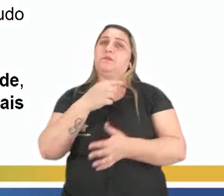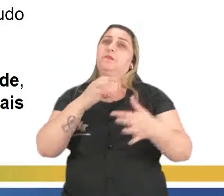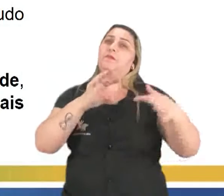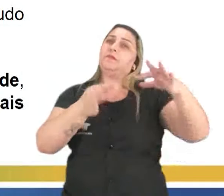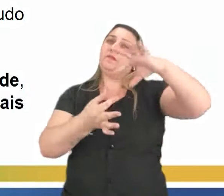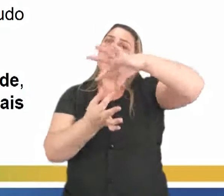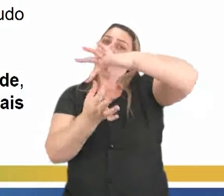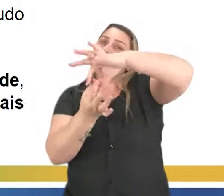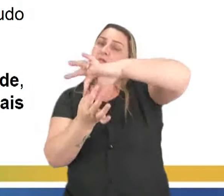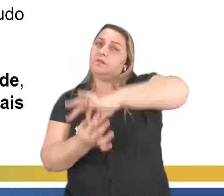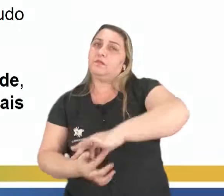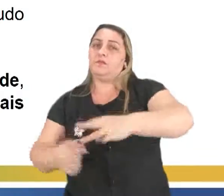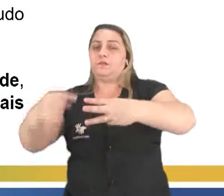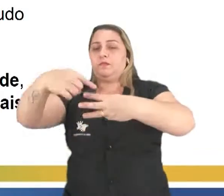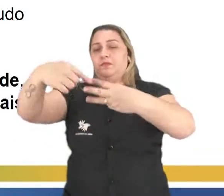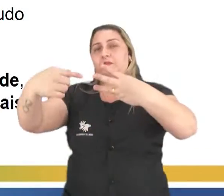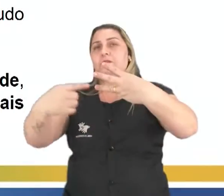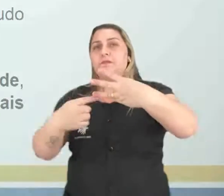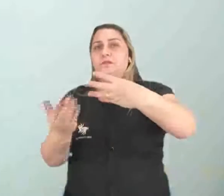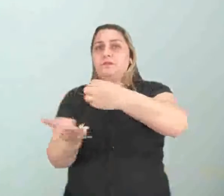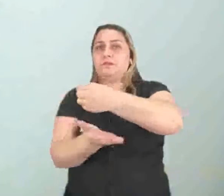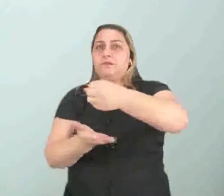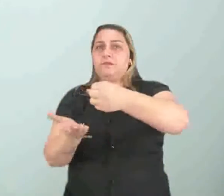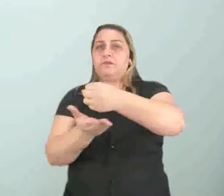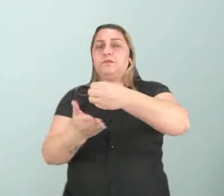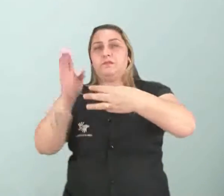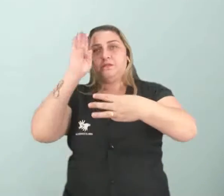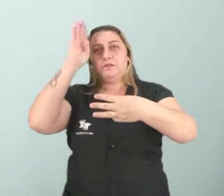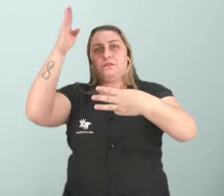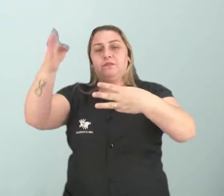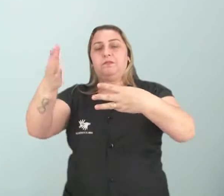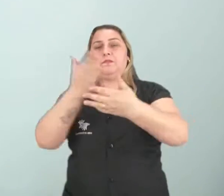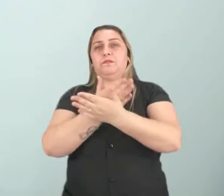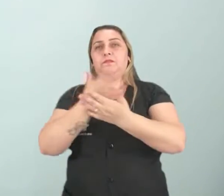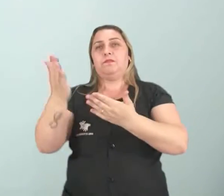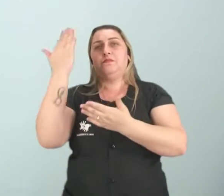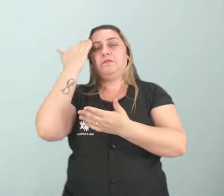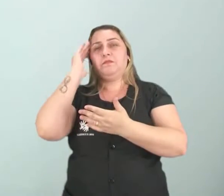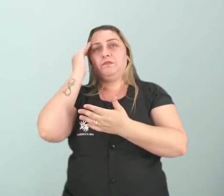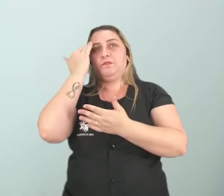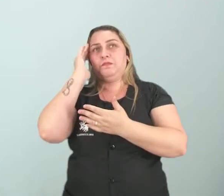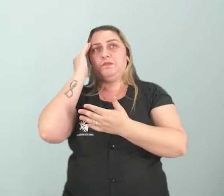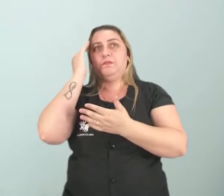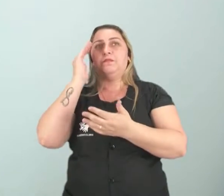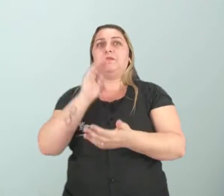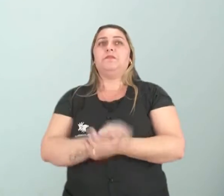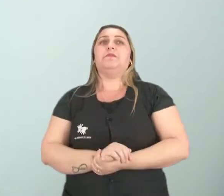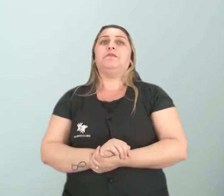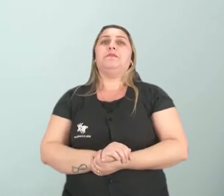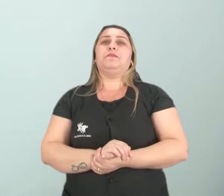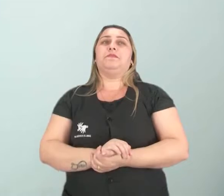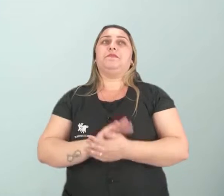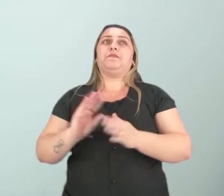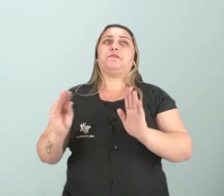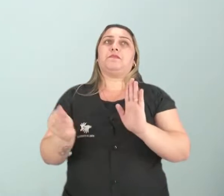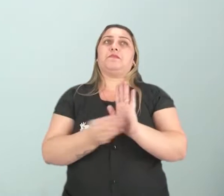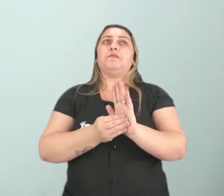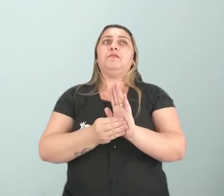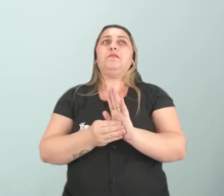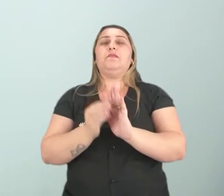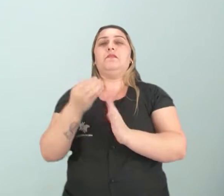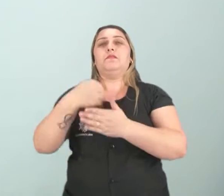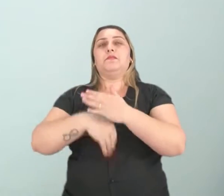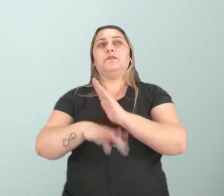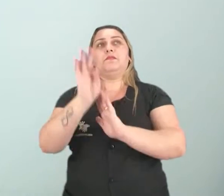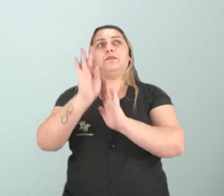de citar 3 princípios básicos para a gente começar a compreender e aí então colocar nos nossos